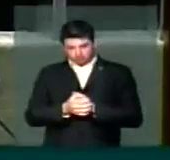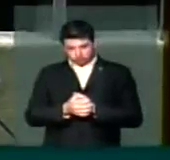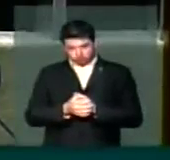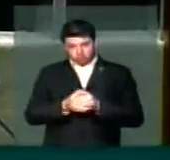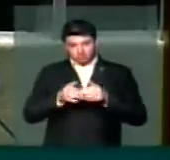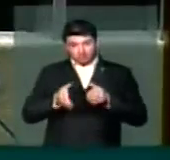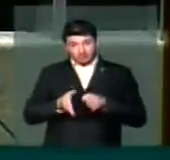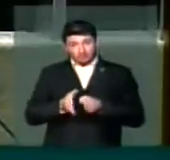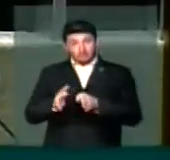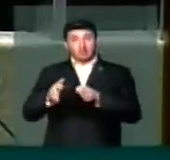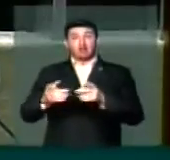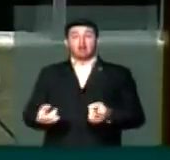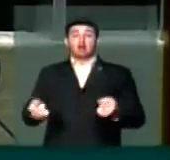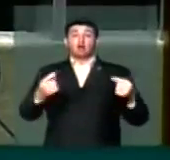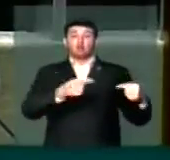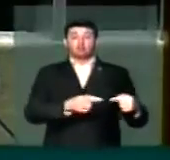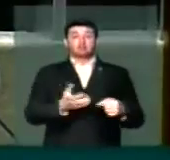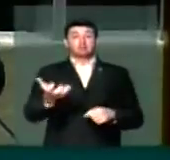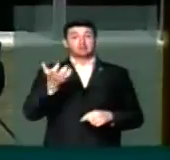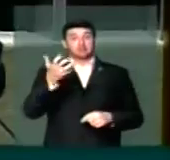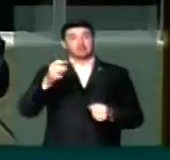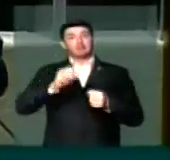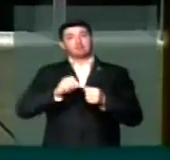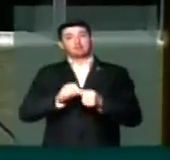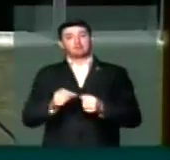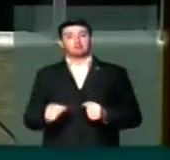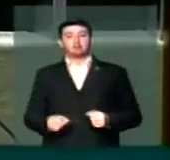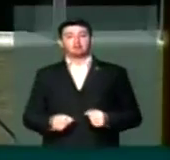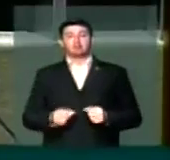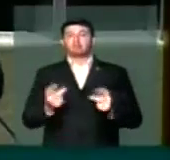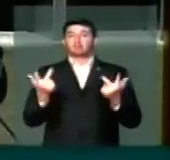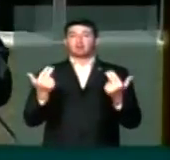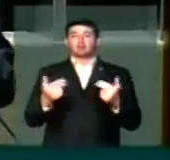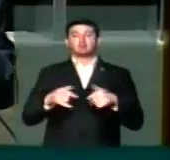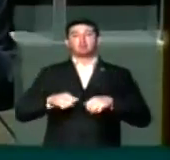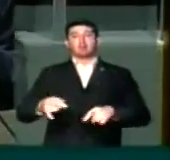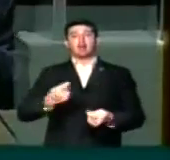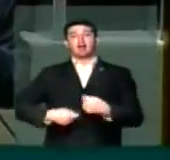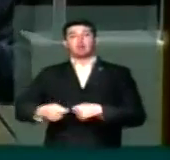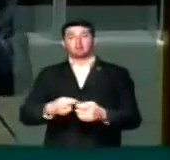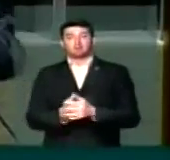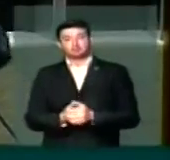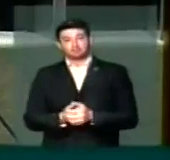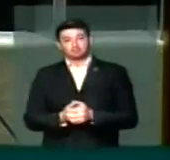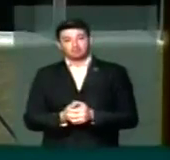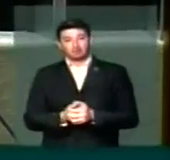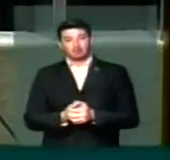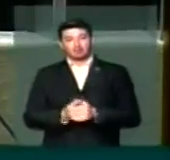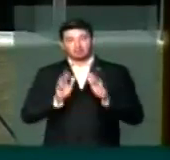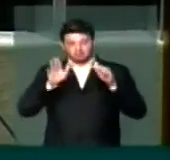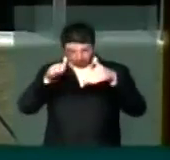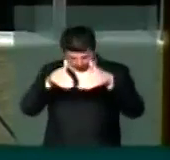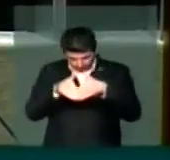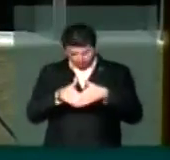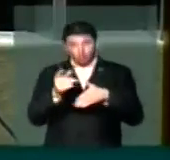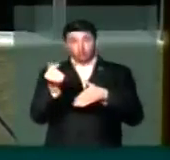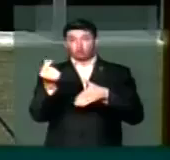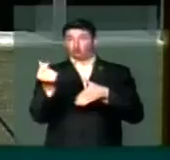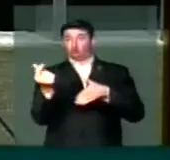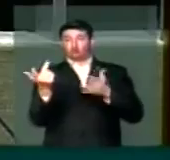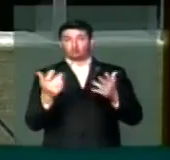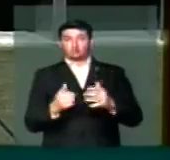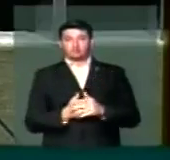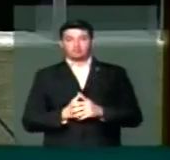para o lado que a oposição quer determinar, que é a mesma do mercado. Da submissão ao